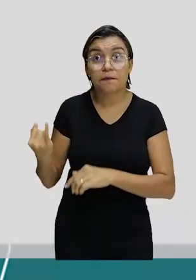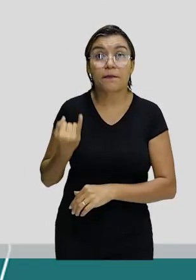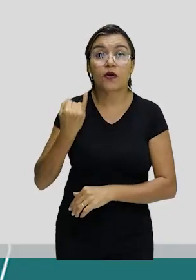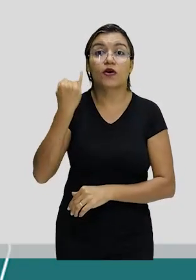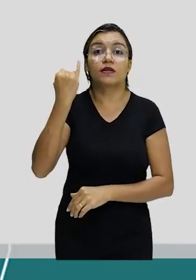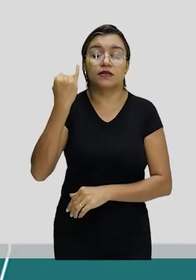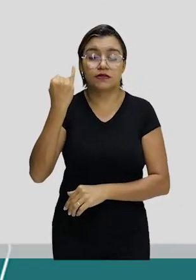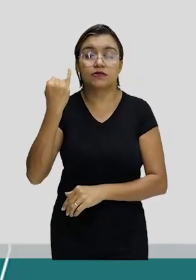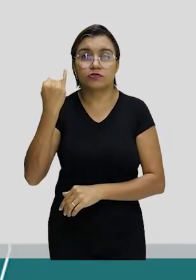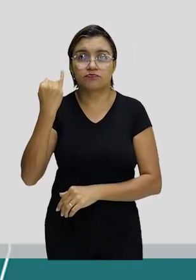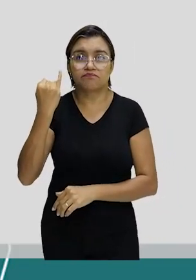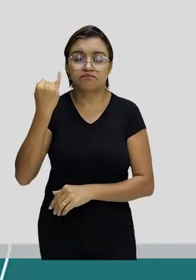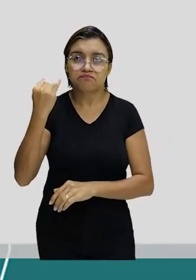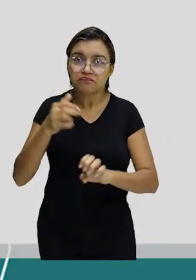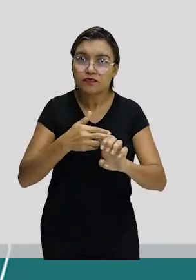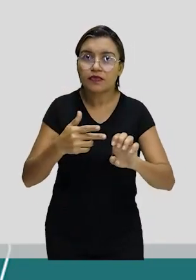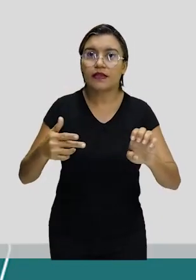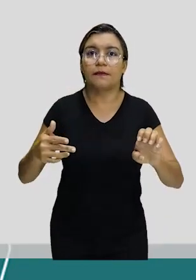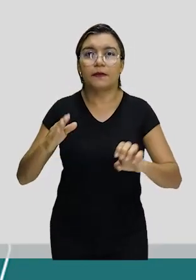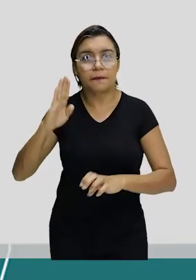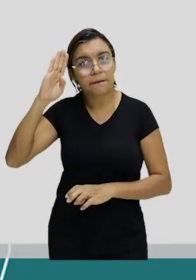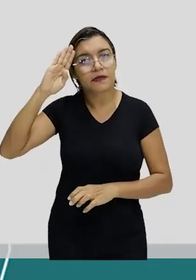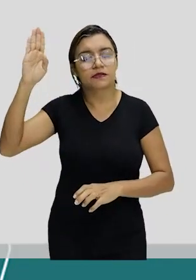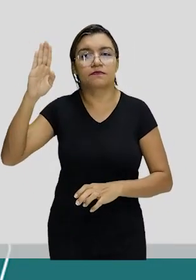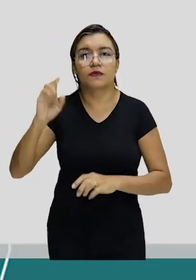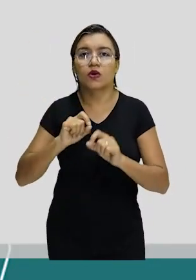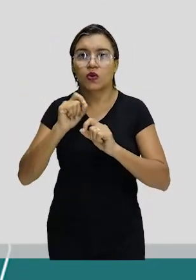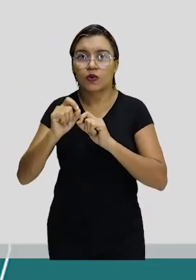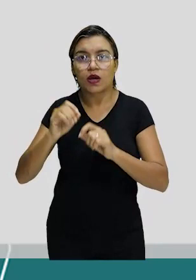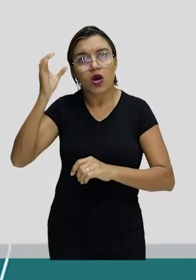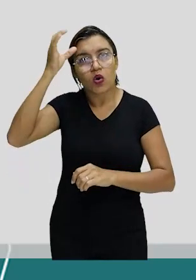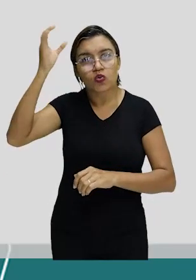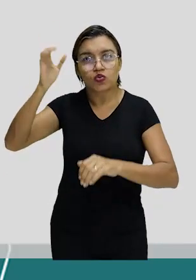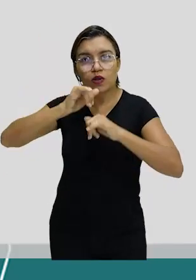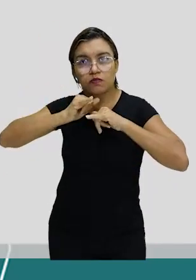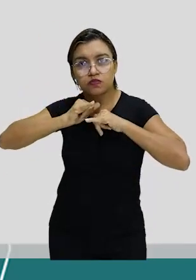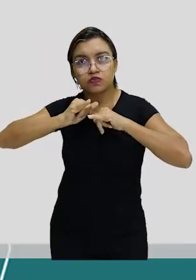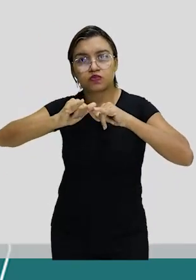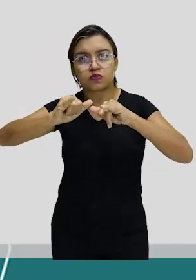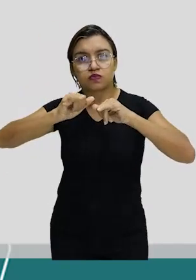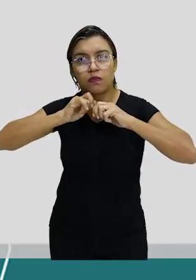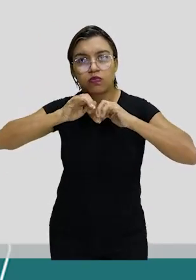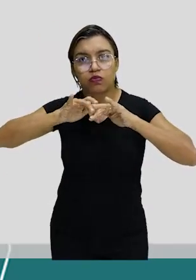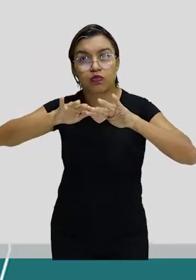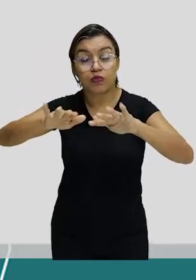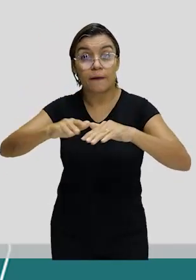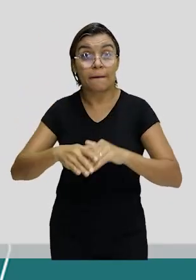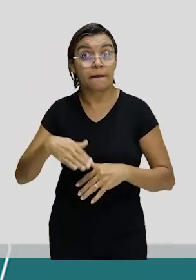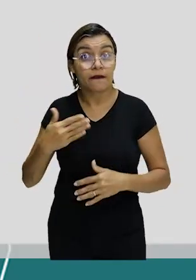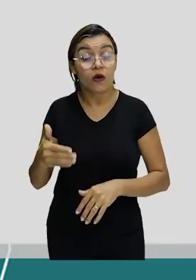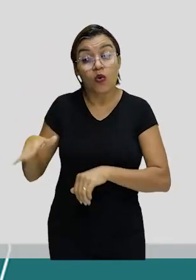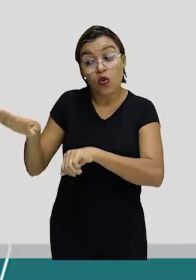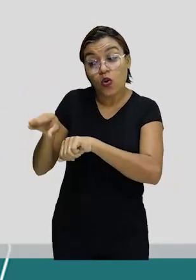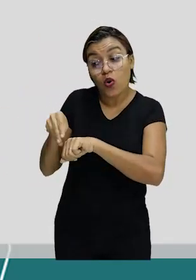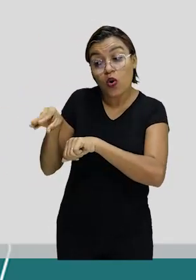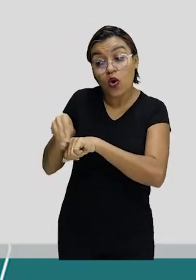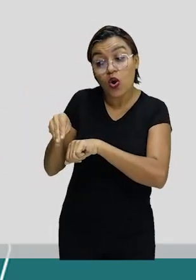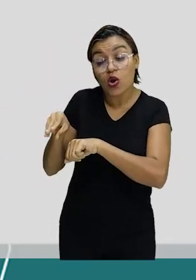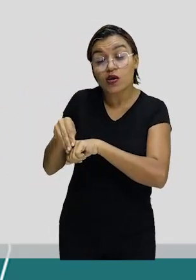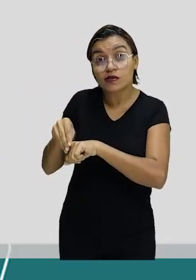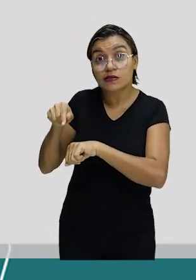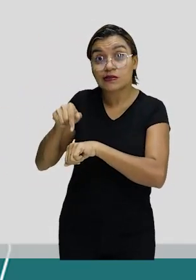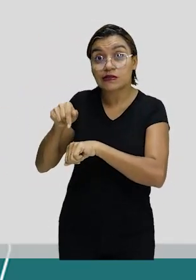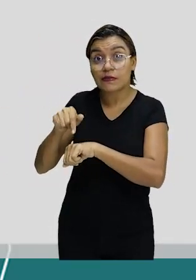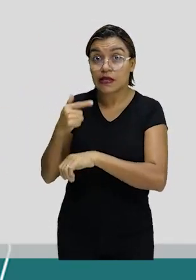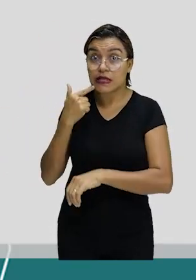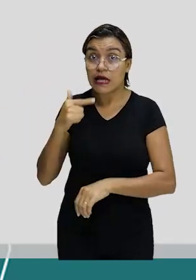um elemento-chave para a expansão dessa cultura. E para tornar esses conhecimentos, ou para a própria